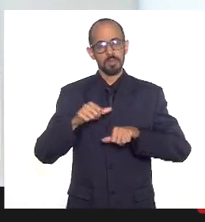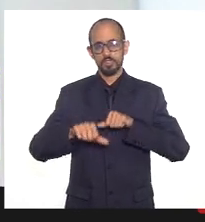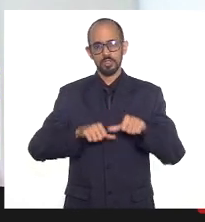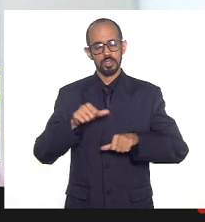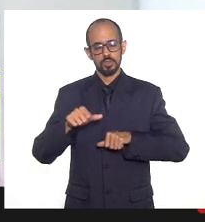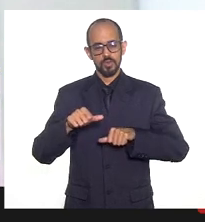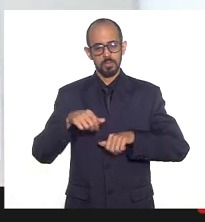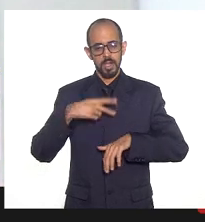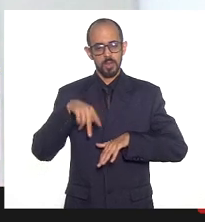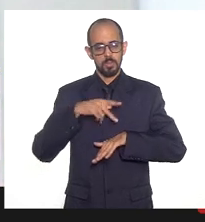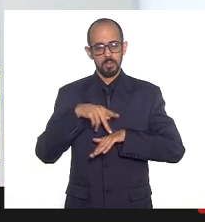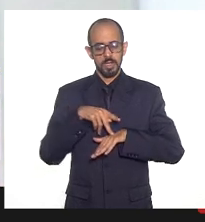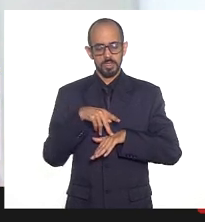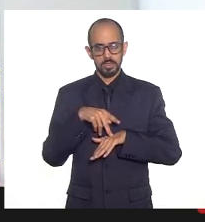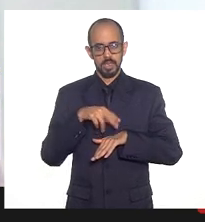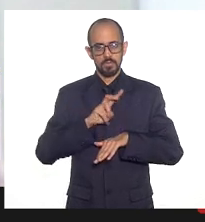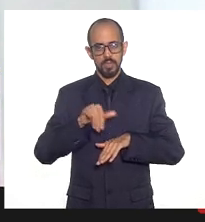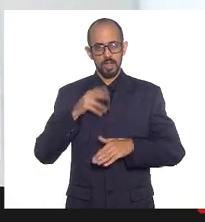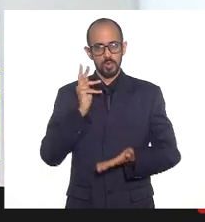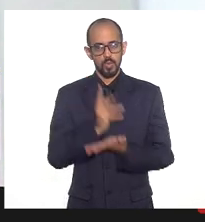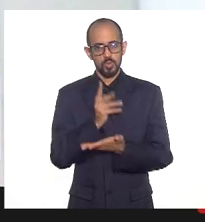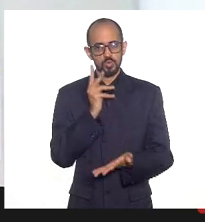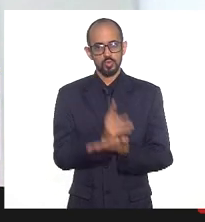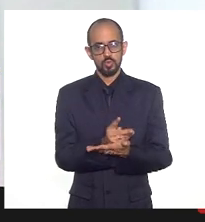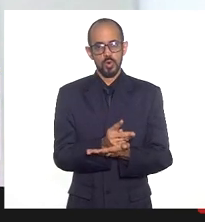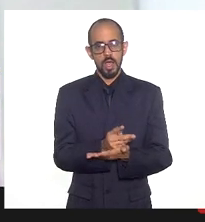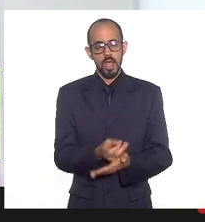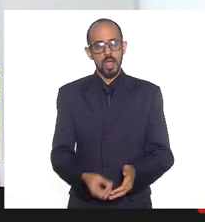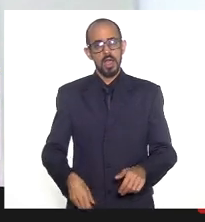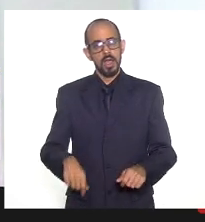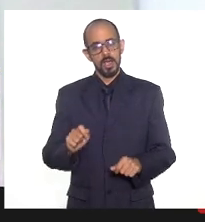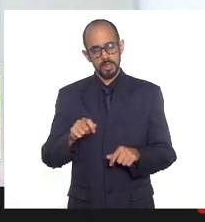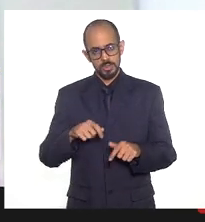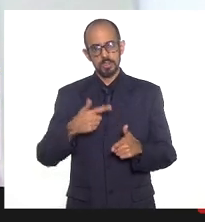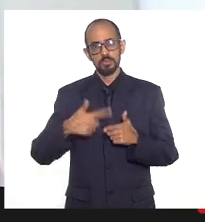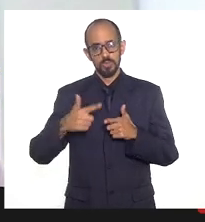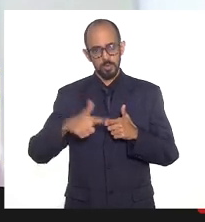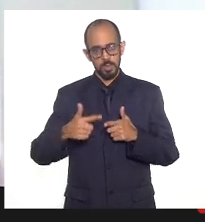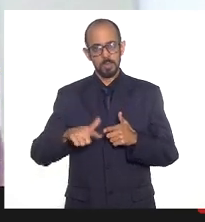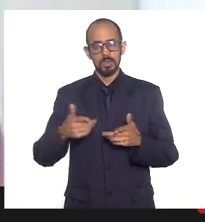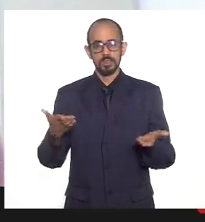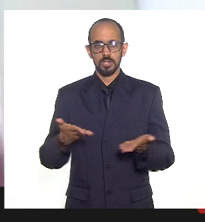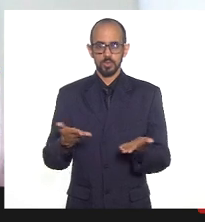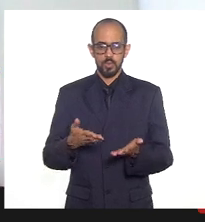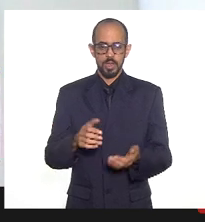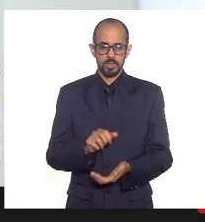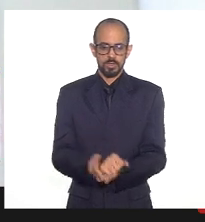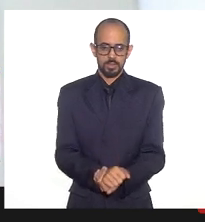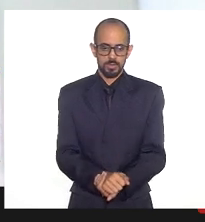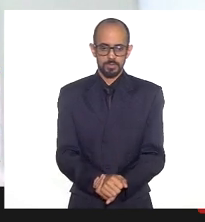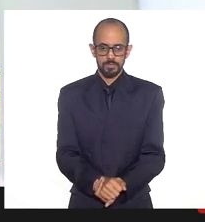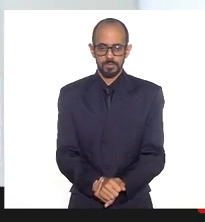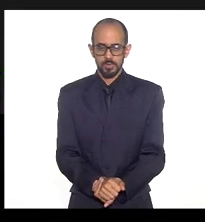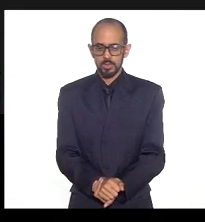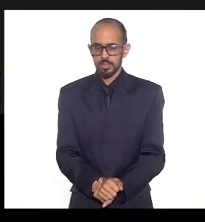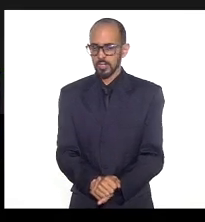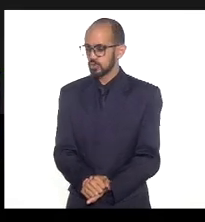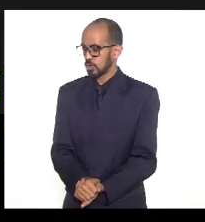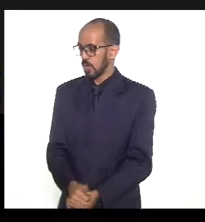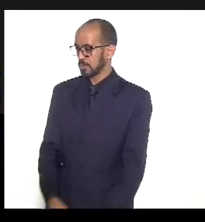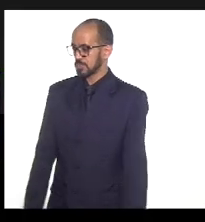Vai ser golpe atrás de golpe, fascista atrás de fascista, e a gente não vai conseguir transformar a realidade. Vamos junto, gente.